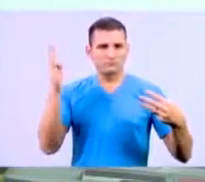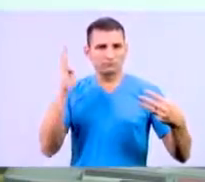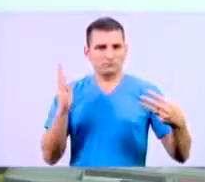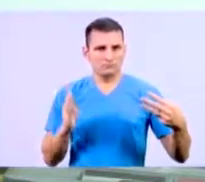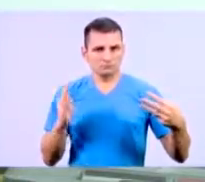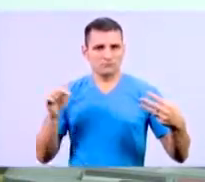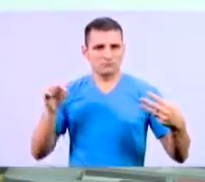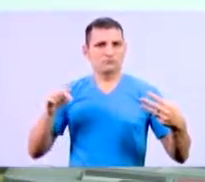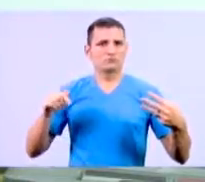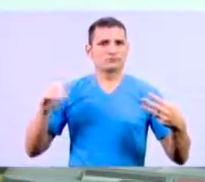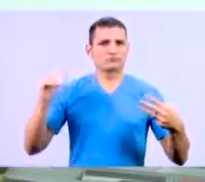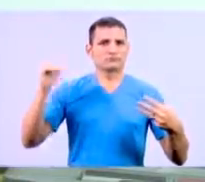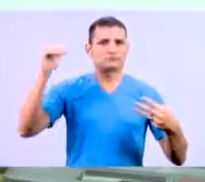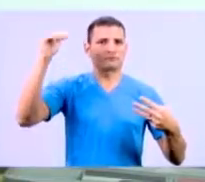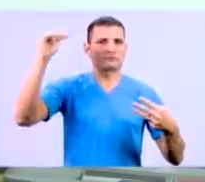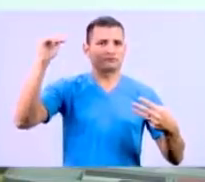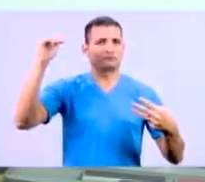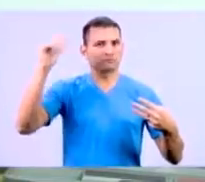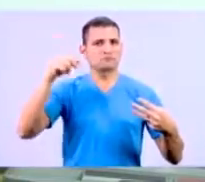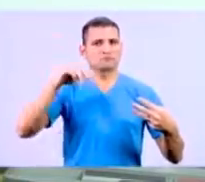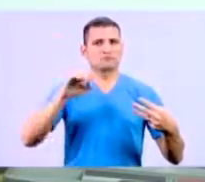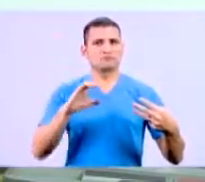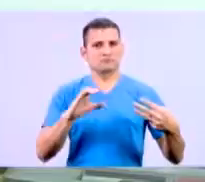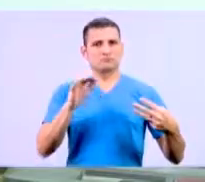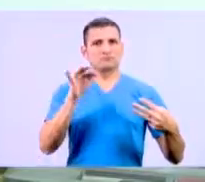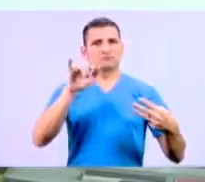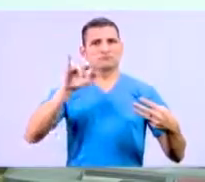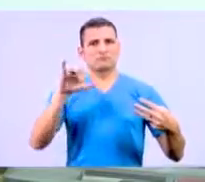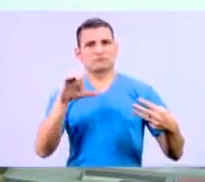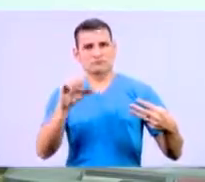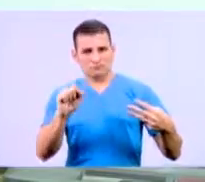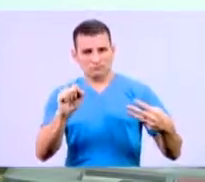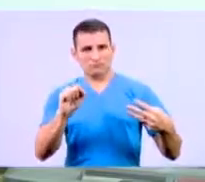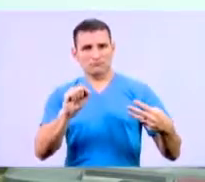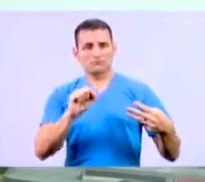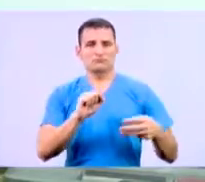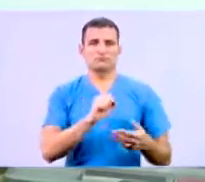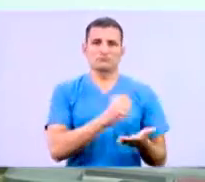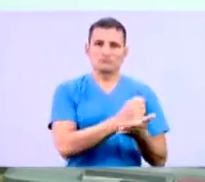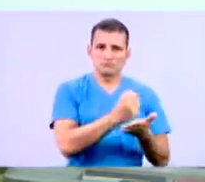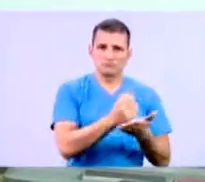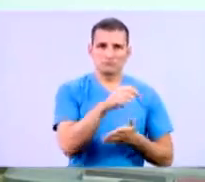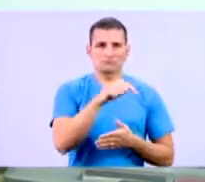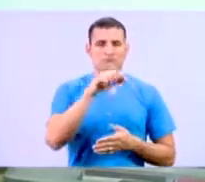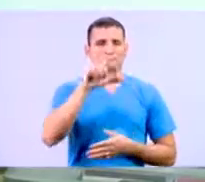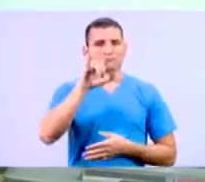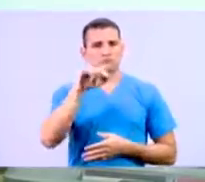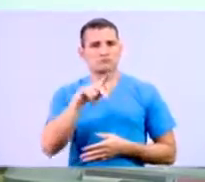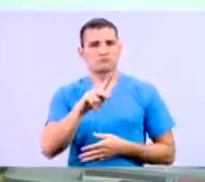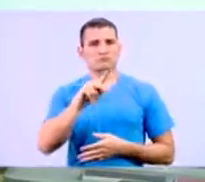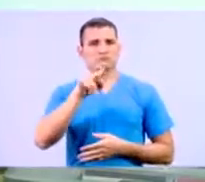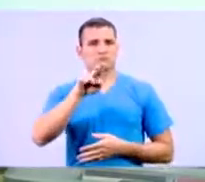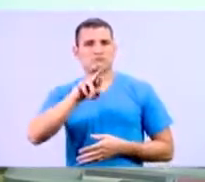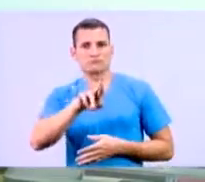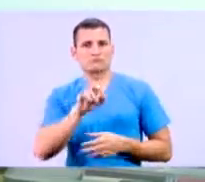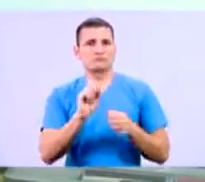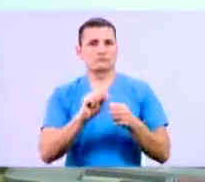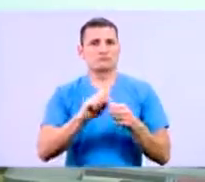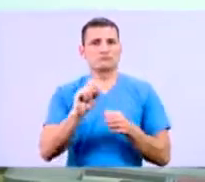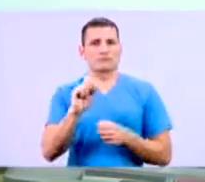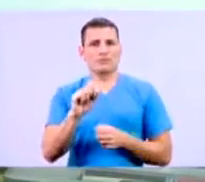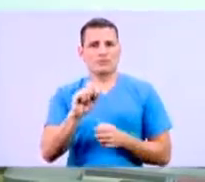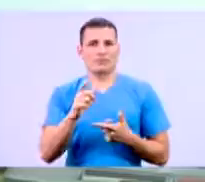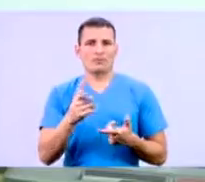tanto, a Netflix contratou o NIC-BR para que fizesse cache,